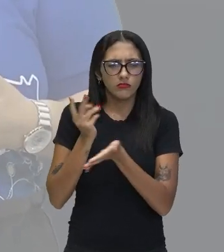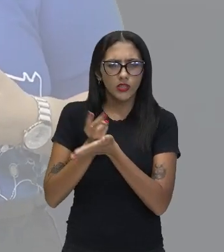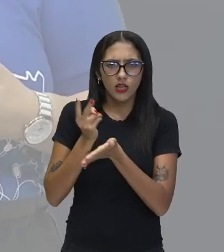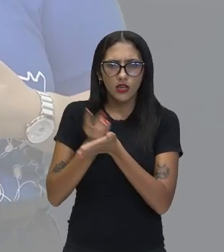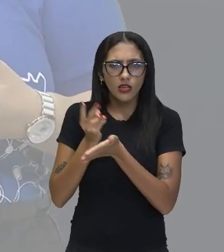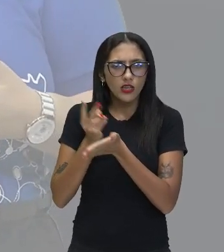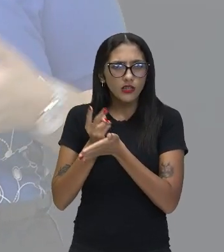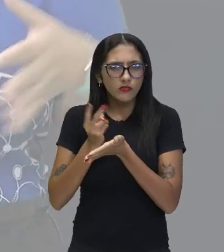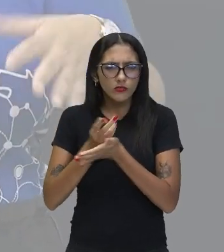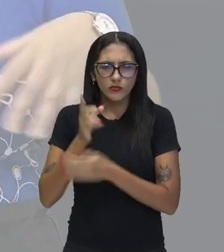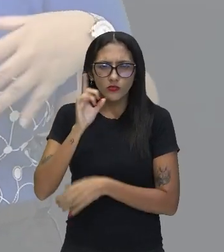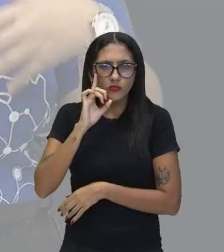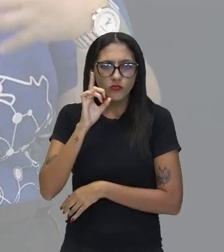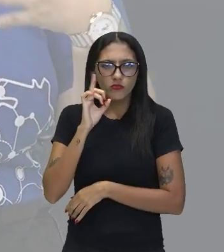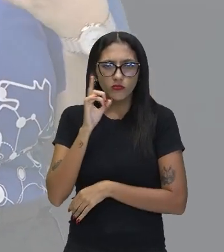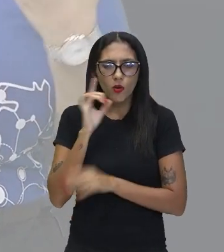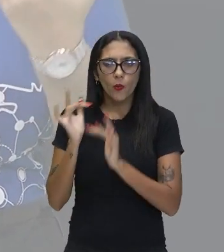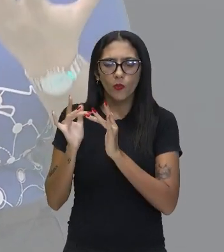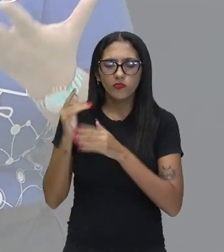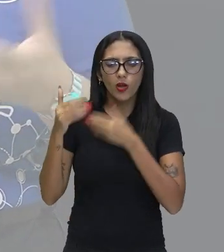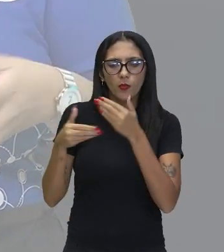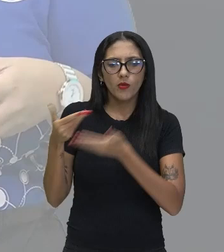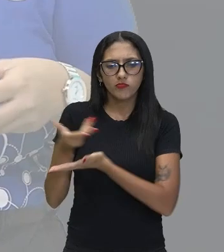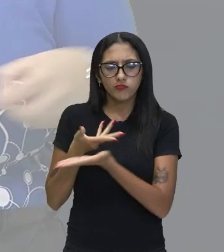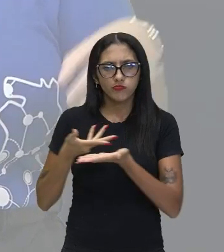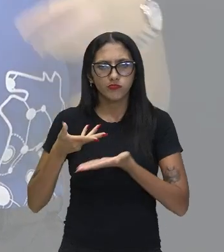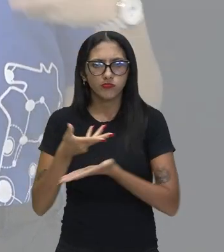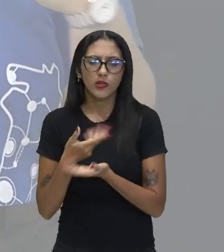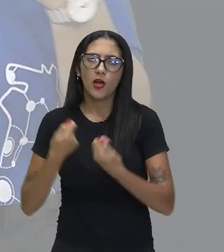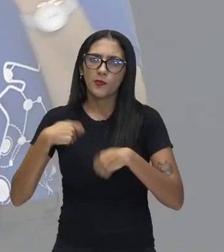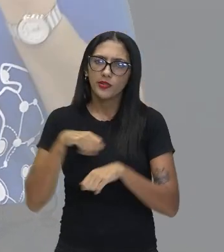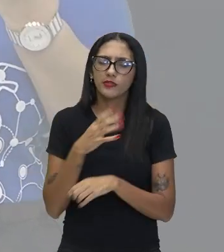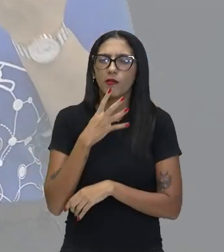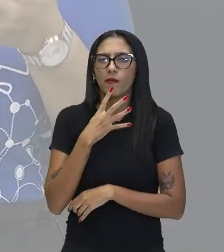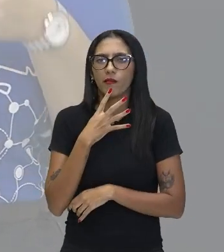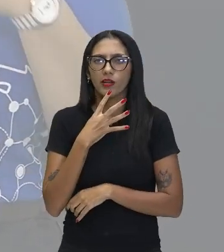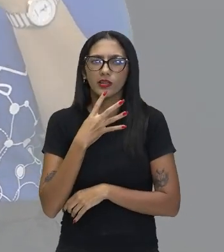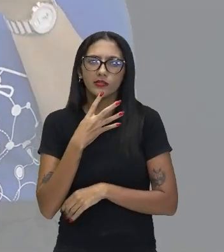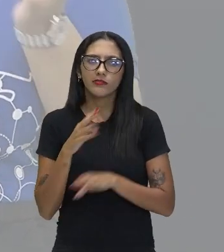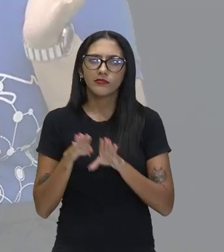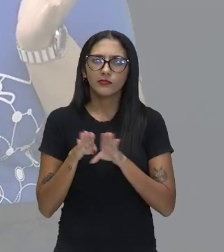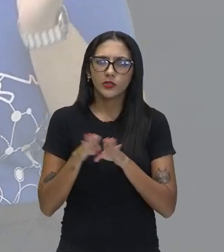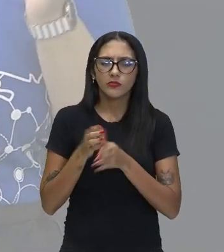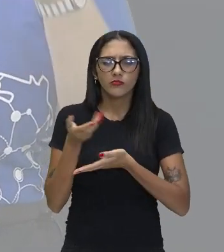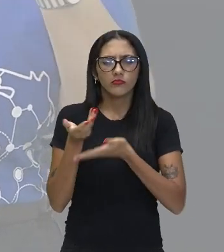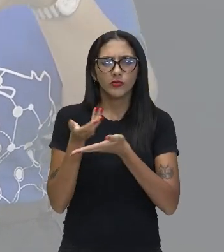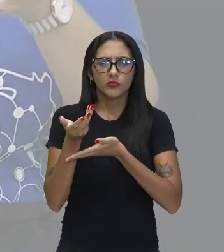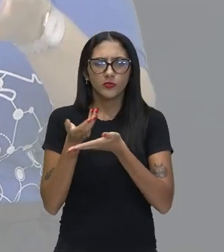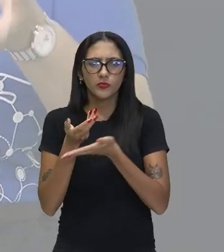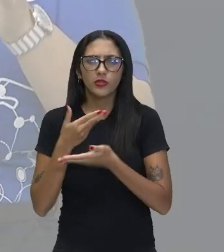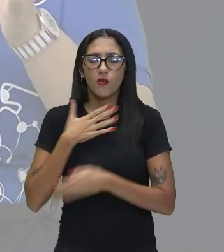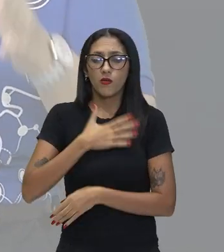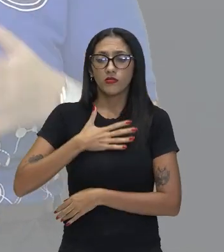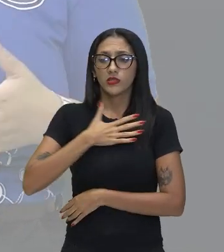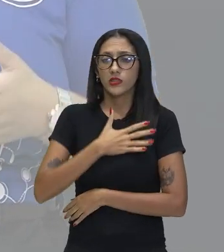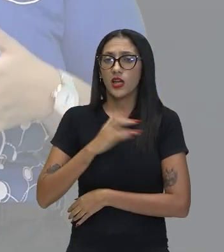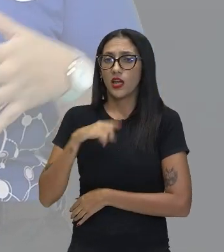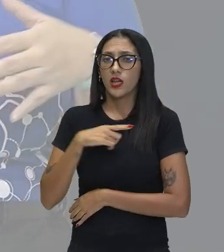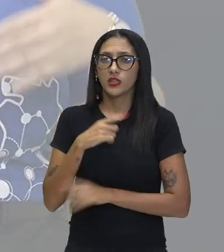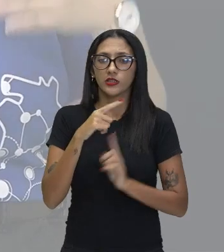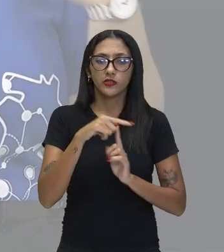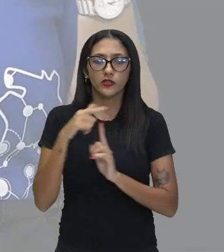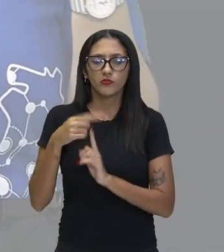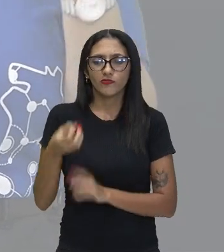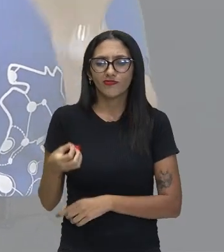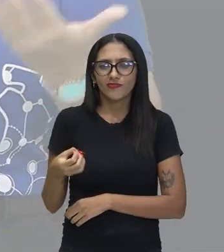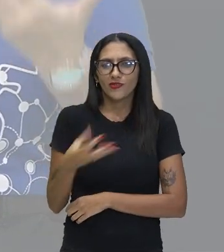ideais modernistas, né? Era necessário, então, que eles conhecessem e que começassem a gostar também desse jeito diferente de fazer